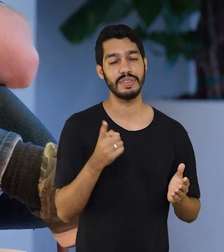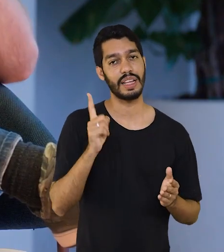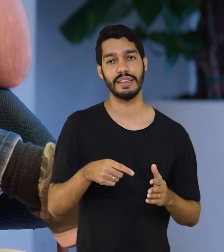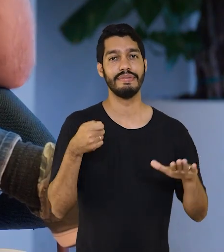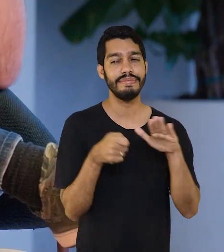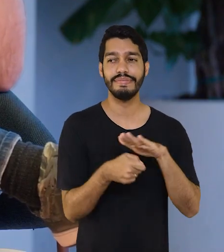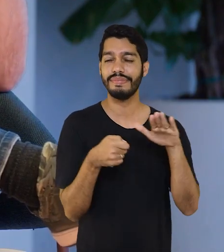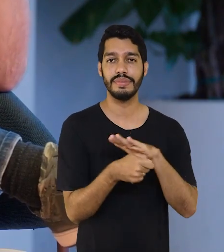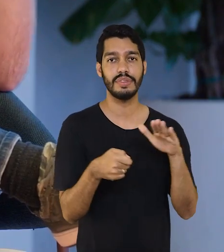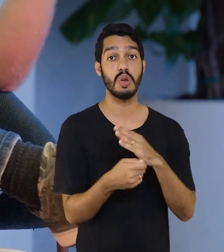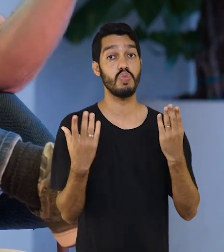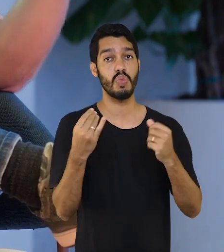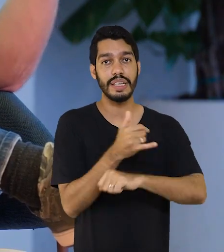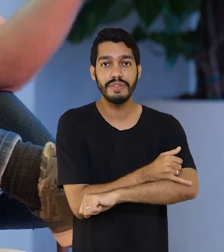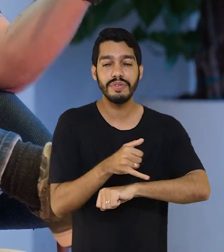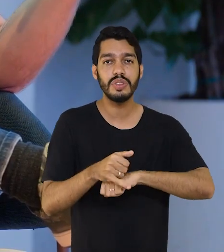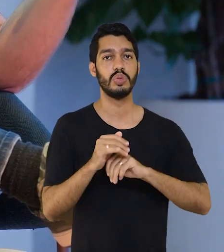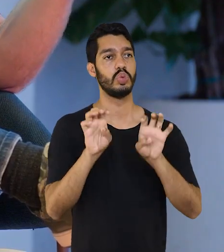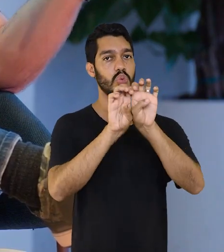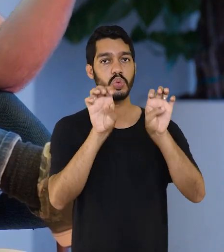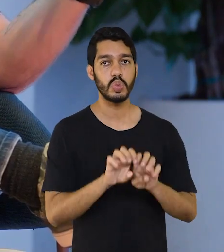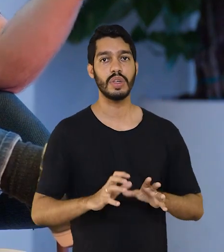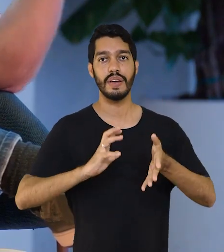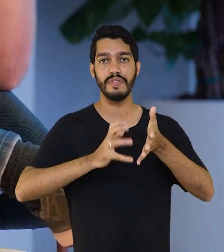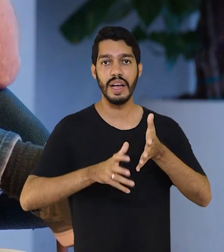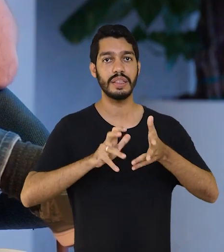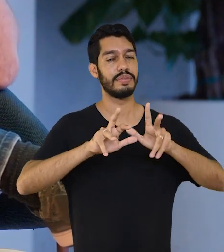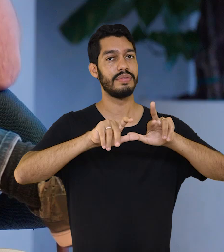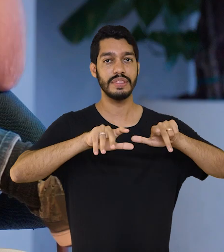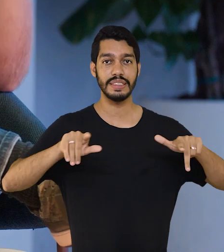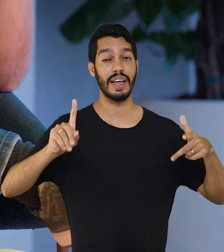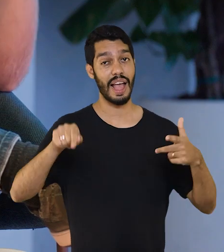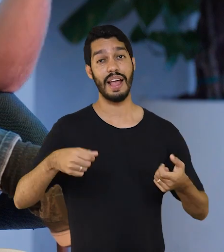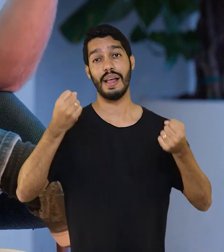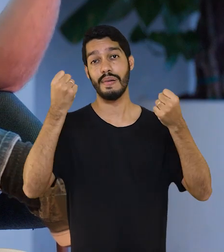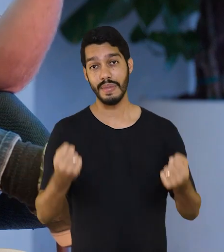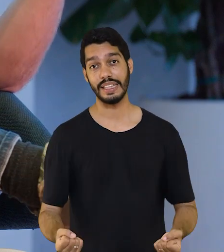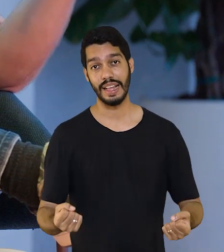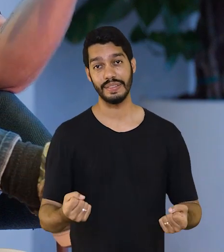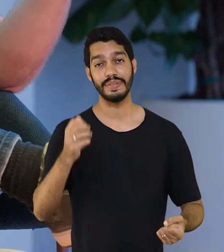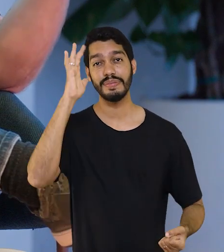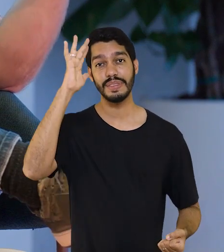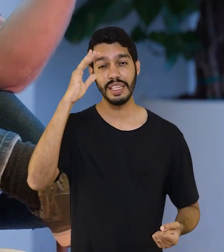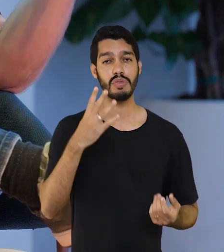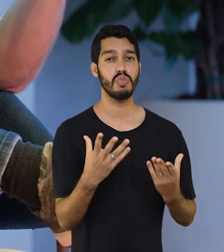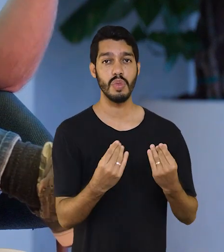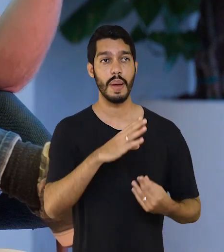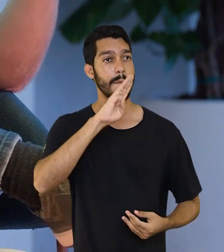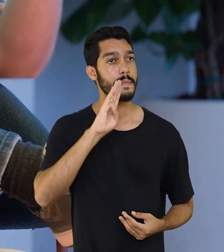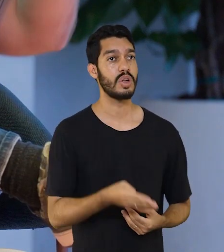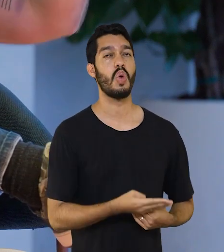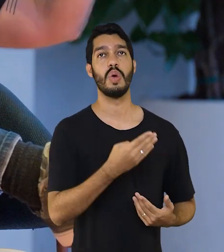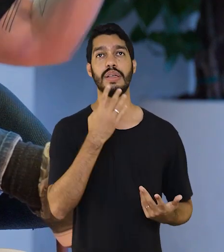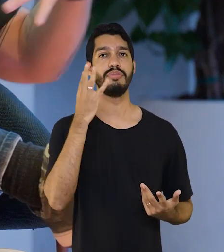faz. Então, a gente tem um investimento muito grande em infraestrutura de dados, que assim, é robusto. Você imagina lá